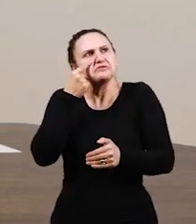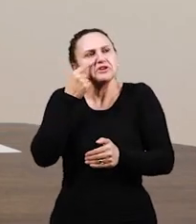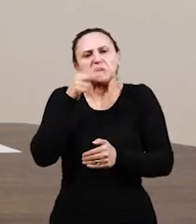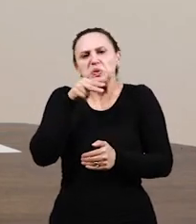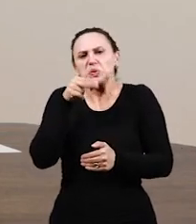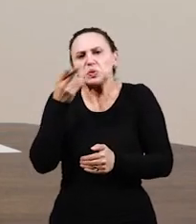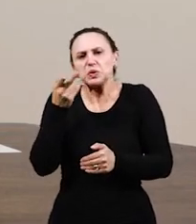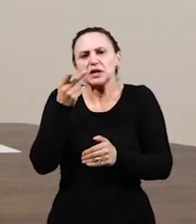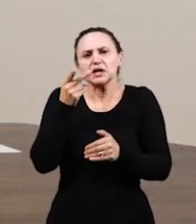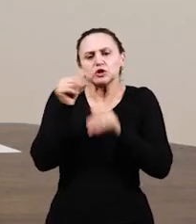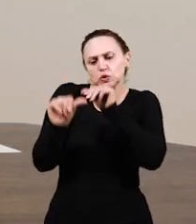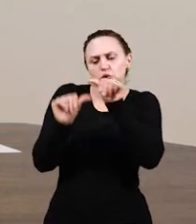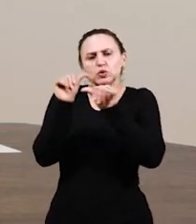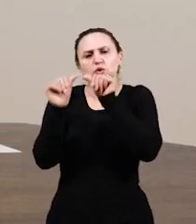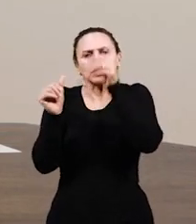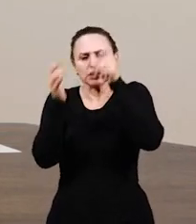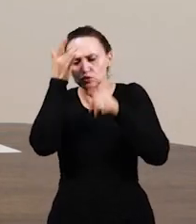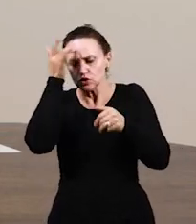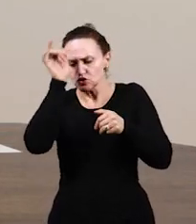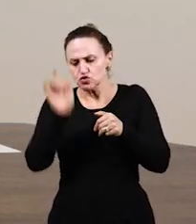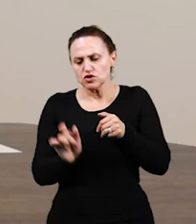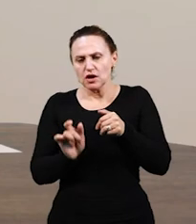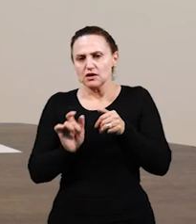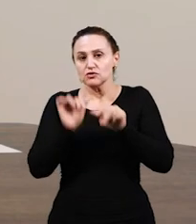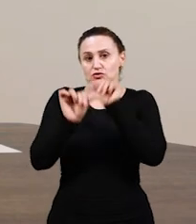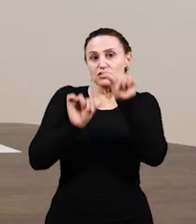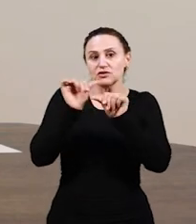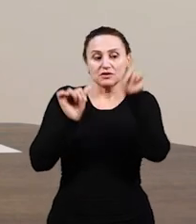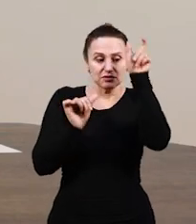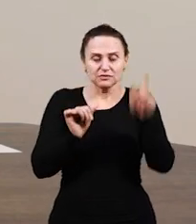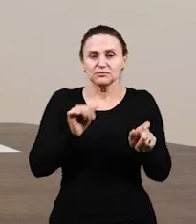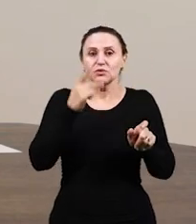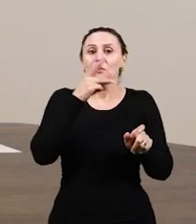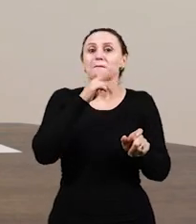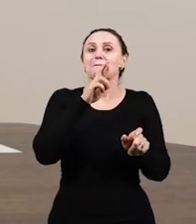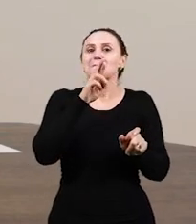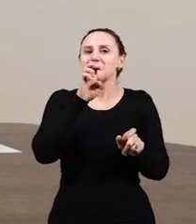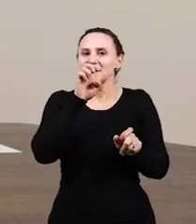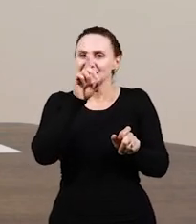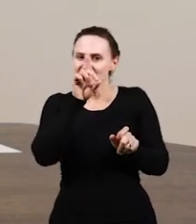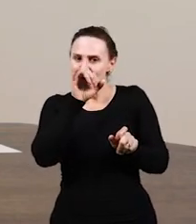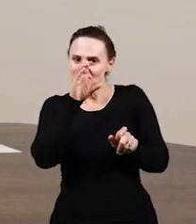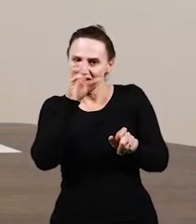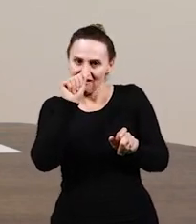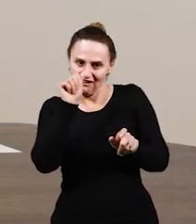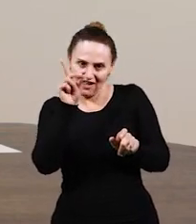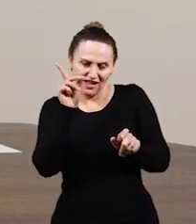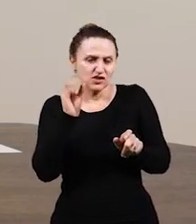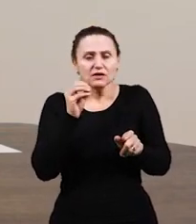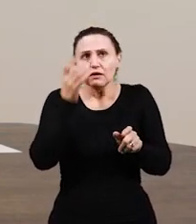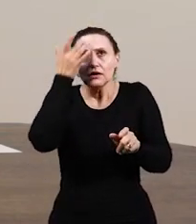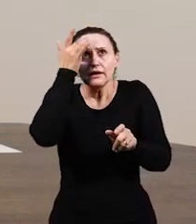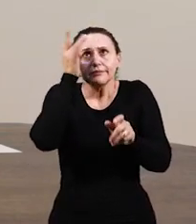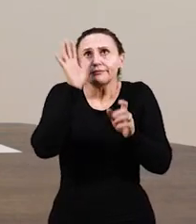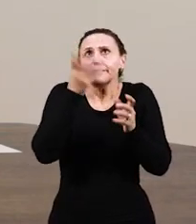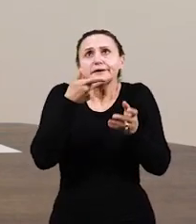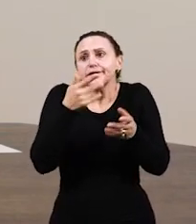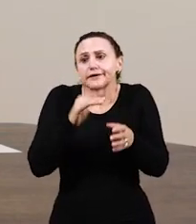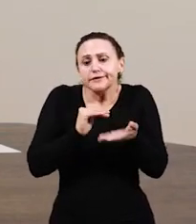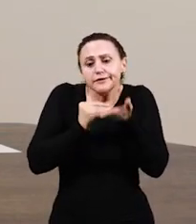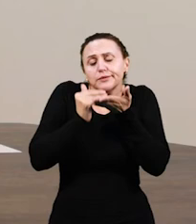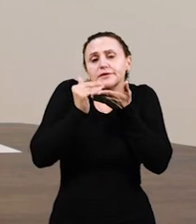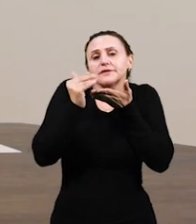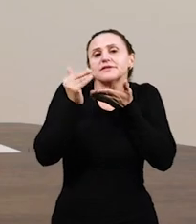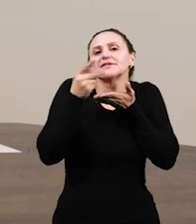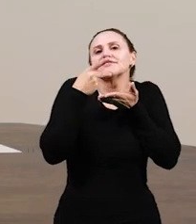vai ver nunca uma criança trocando sujeito predicado é claro que a criança não sabe né uma criança que começa a falar não sabe que estrutura da frase